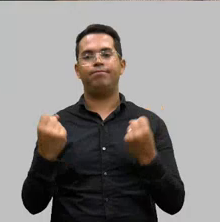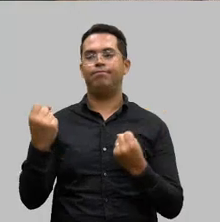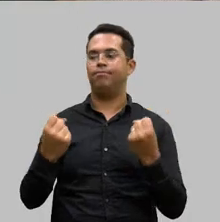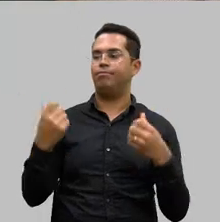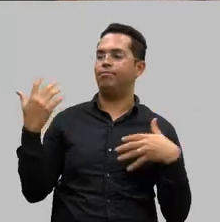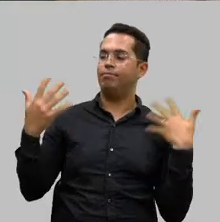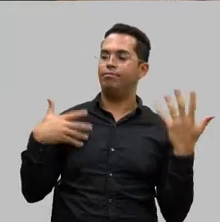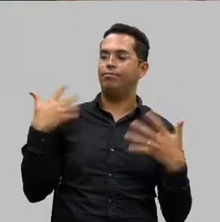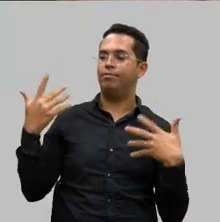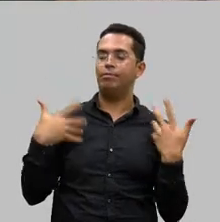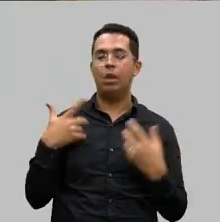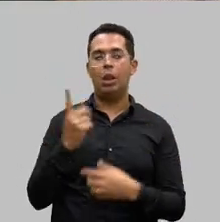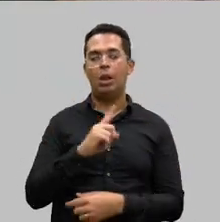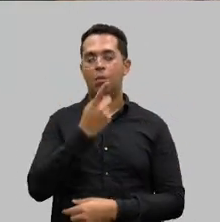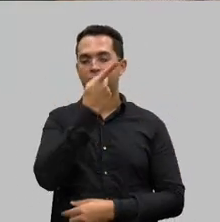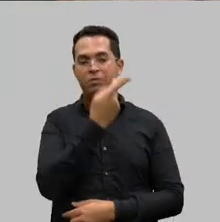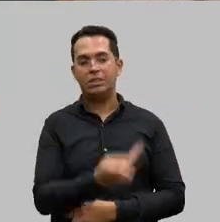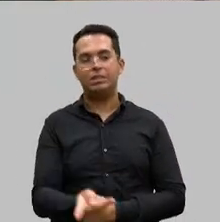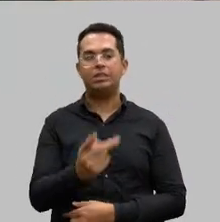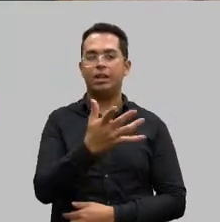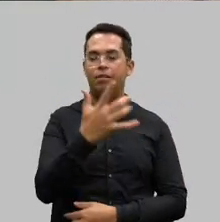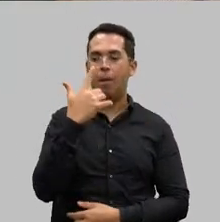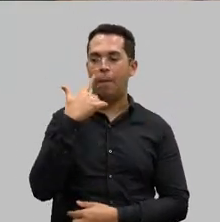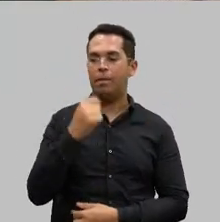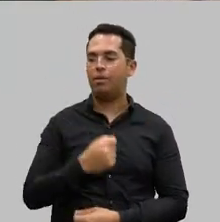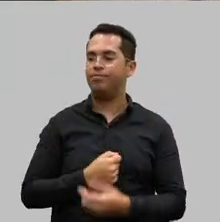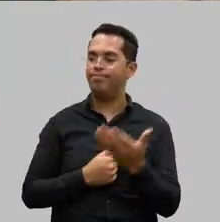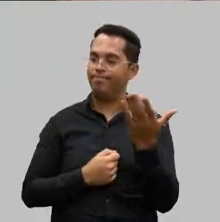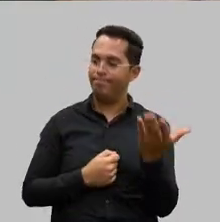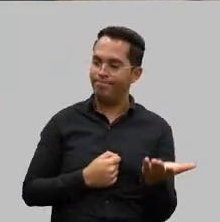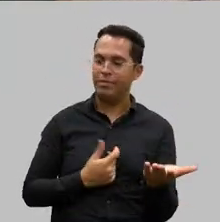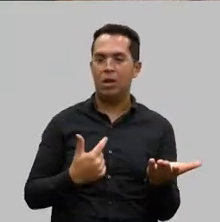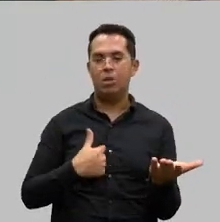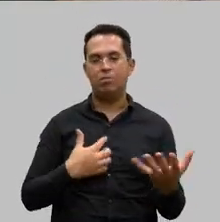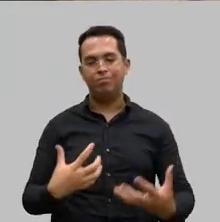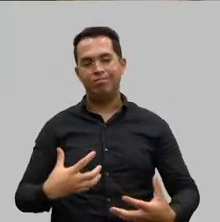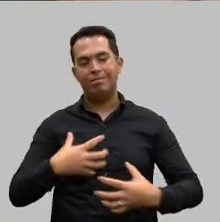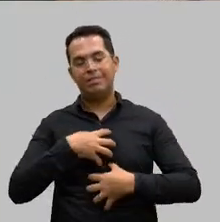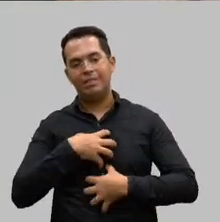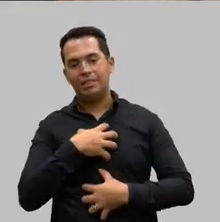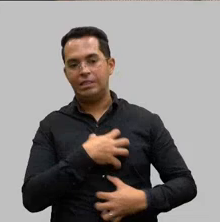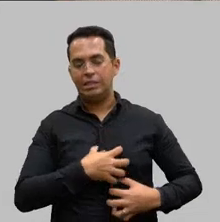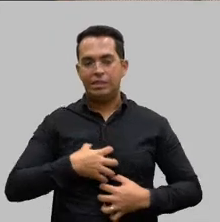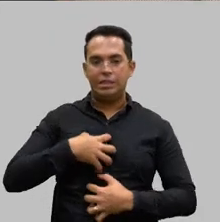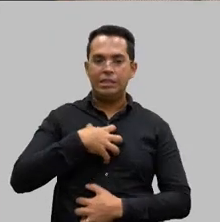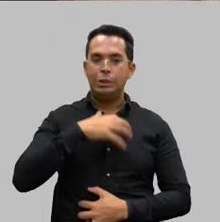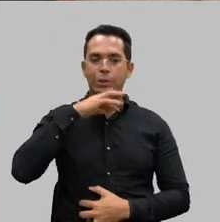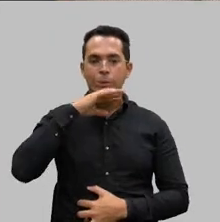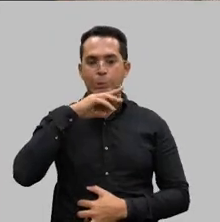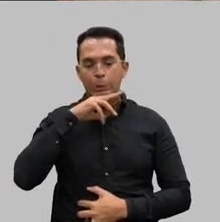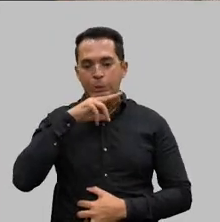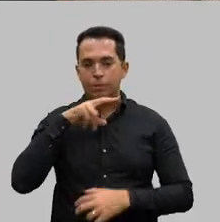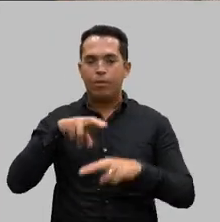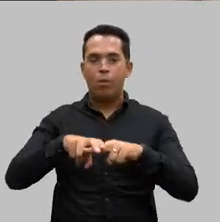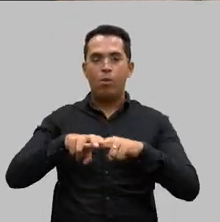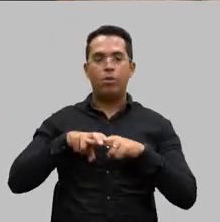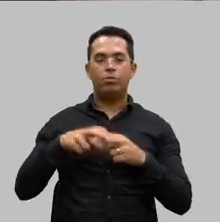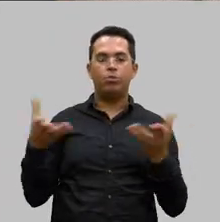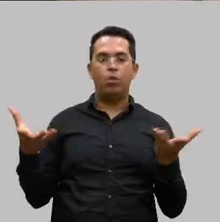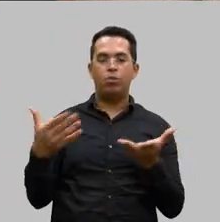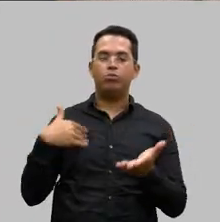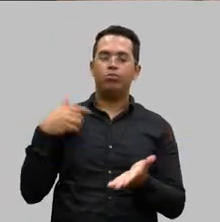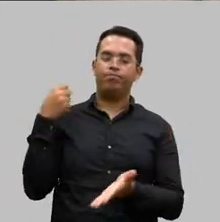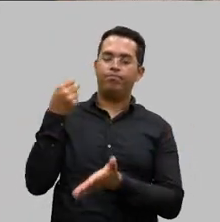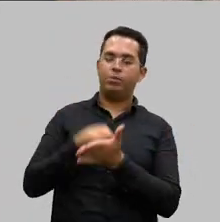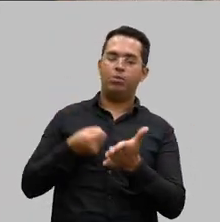comovia por isso que eu estou aqui debatendo e lutando para defender o o os lares de